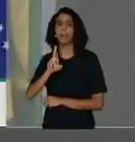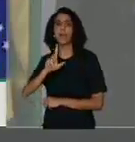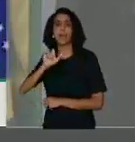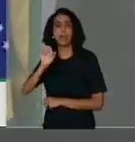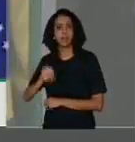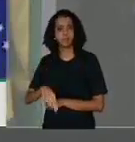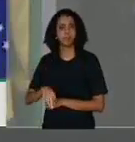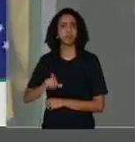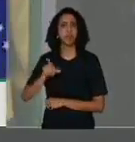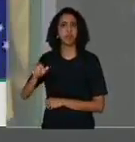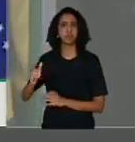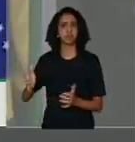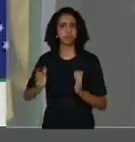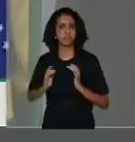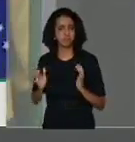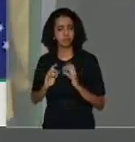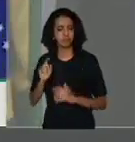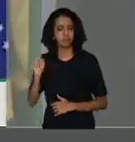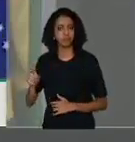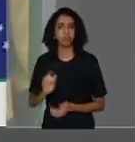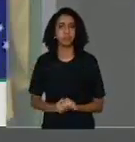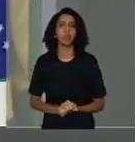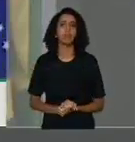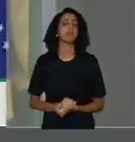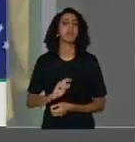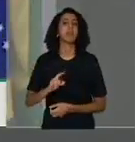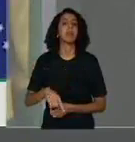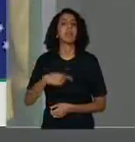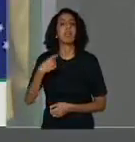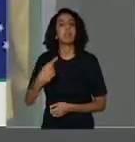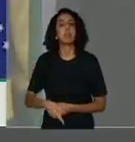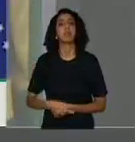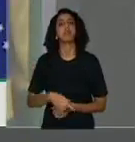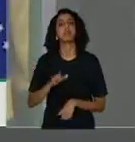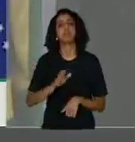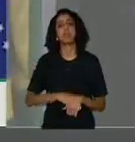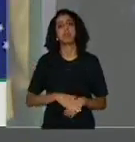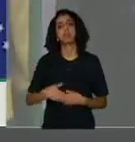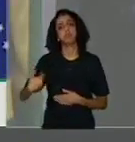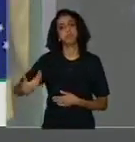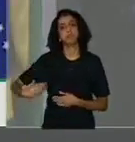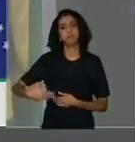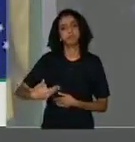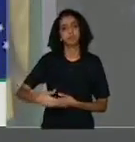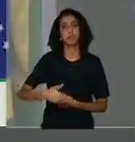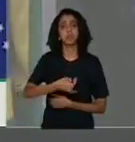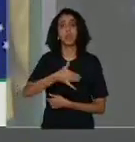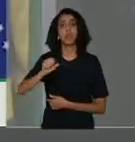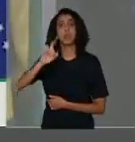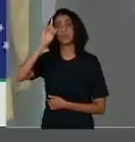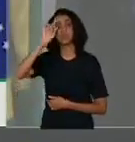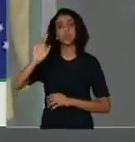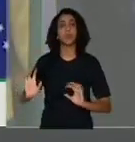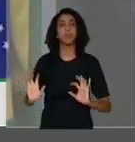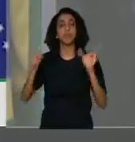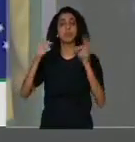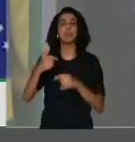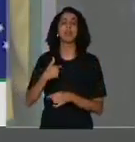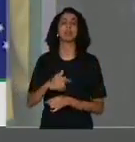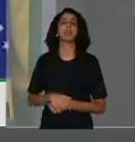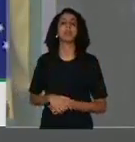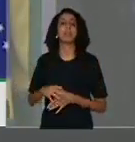mundo. Aí nos levam no 10º dia do evento, do curso, para conhecer Berlim Oriental, que, aliás,